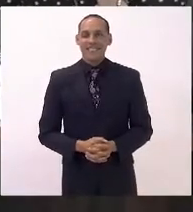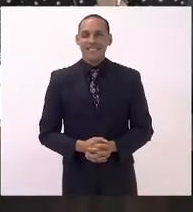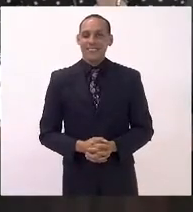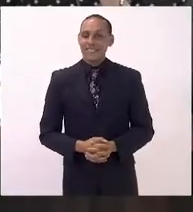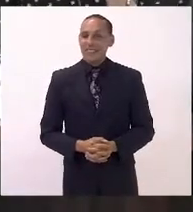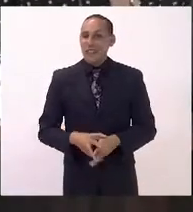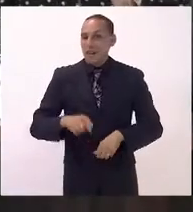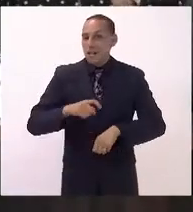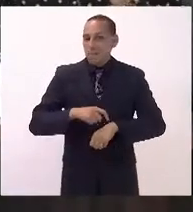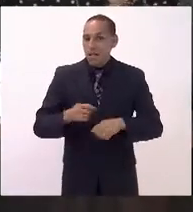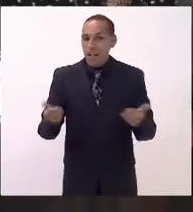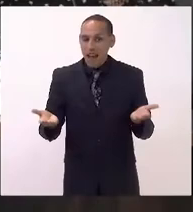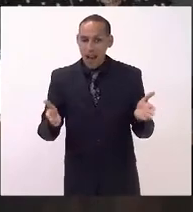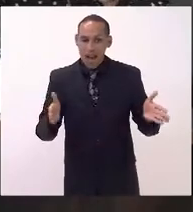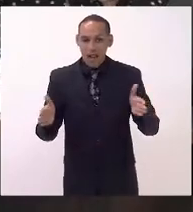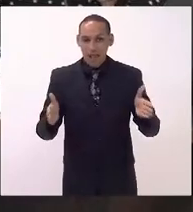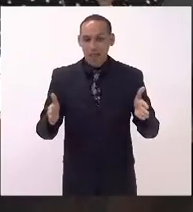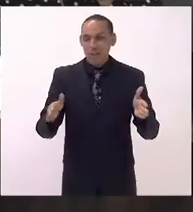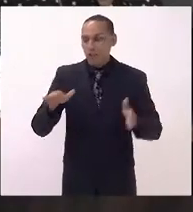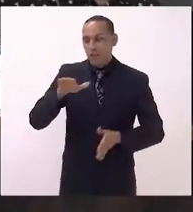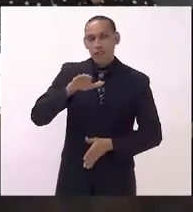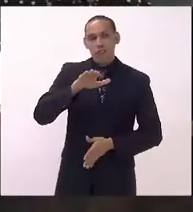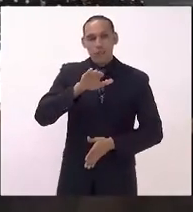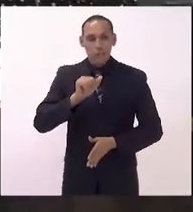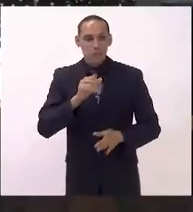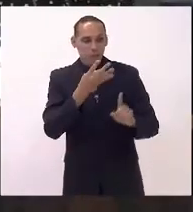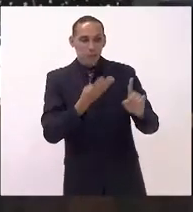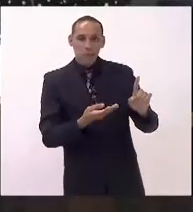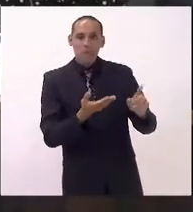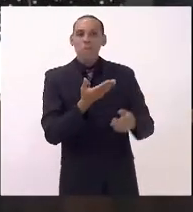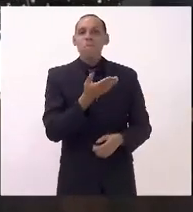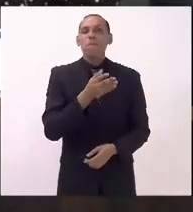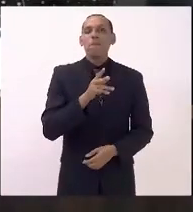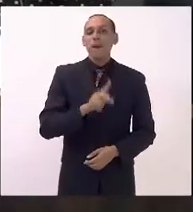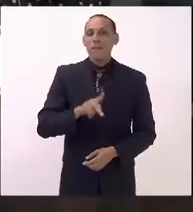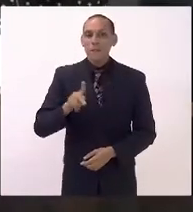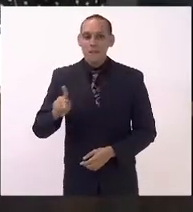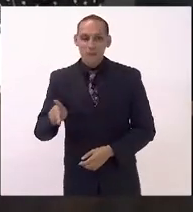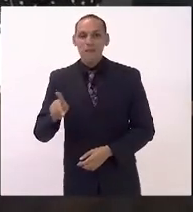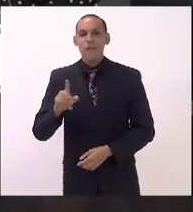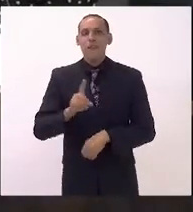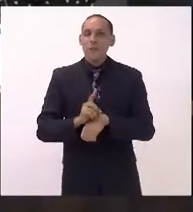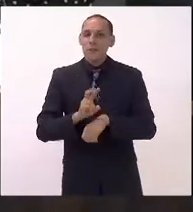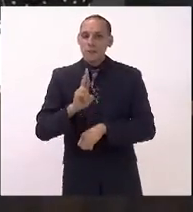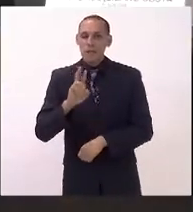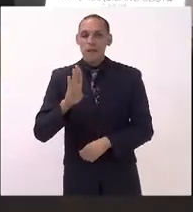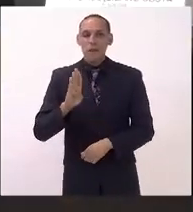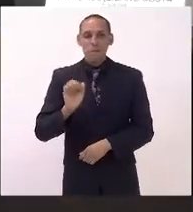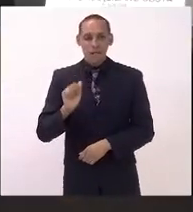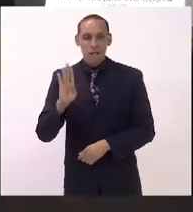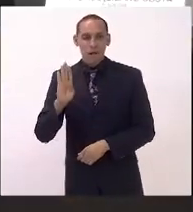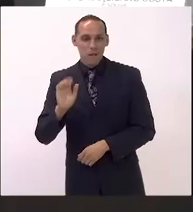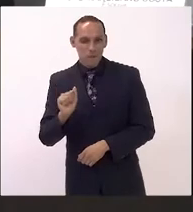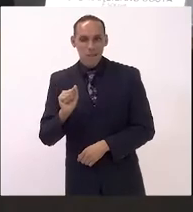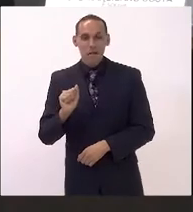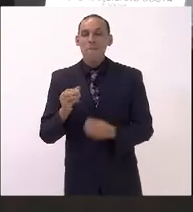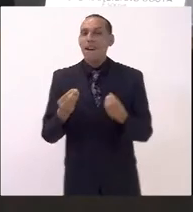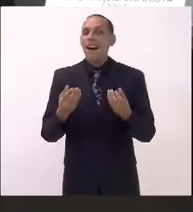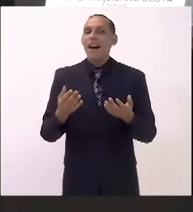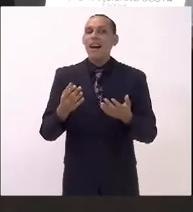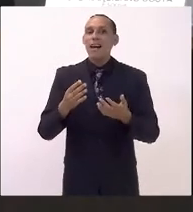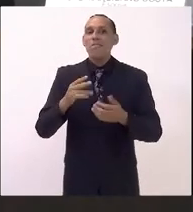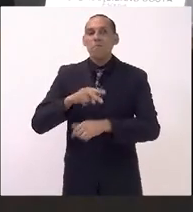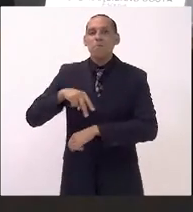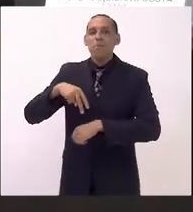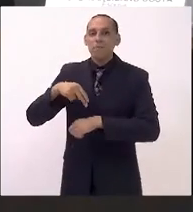Nesse momento, convido o nosso homenageado, professor doutor Babalaô Ivanir dos Santos, para a sua